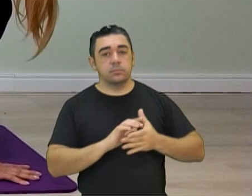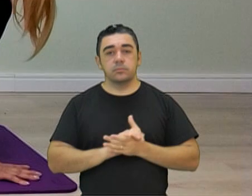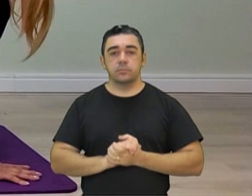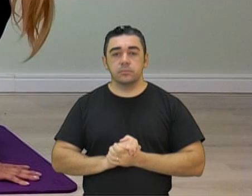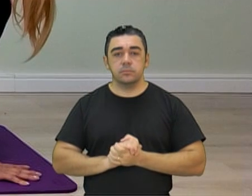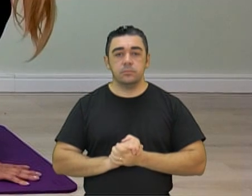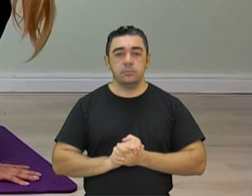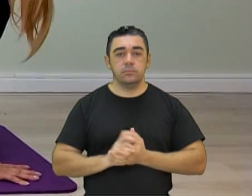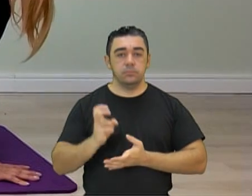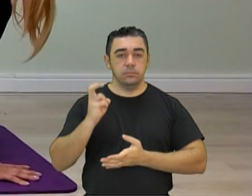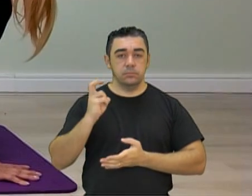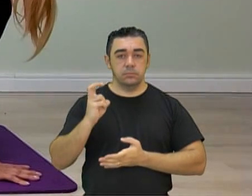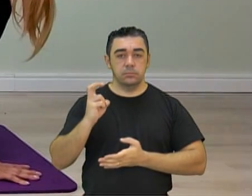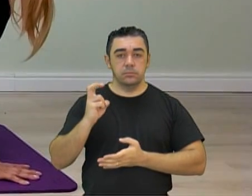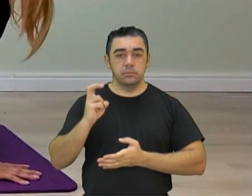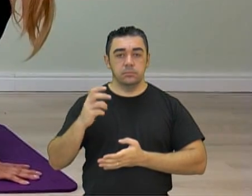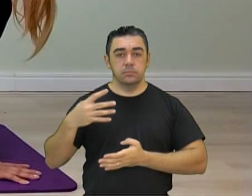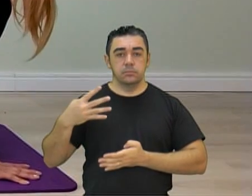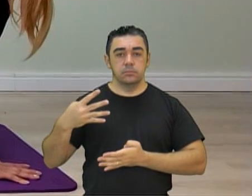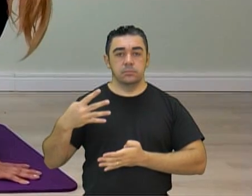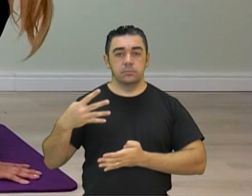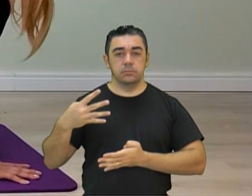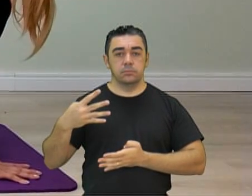5, 4,